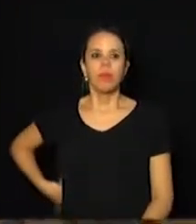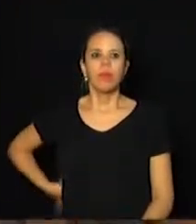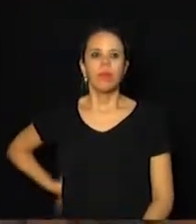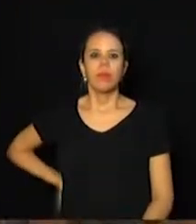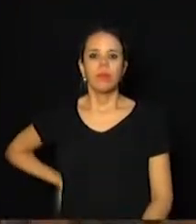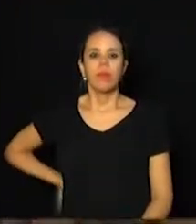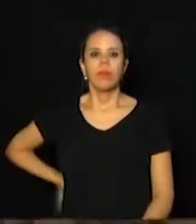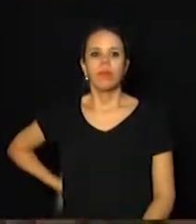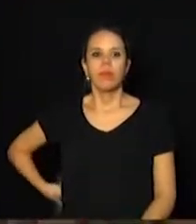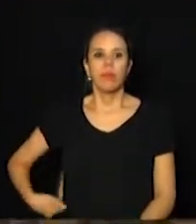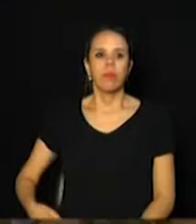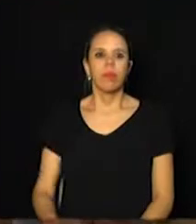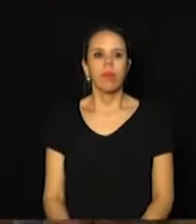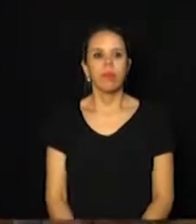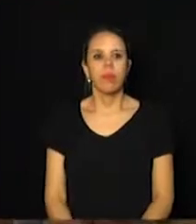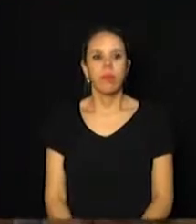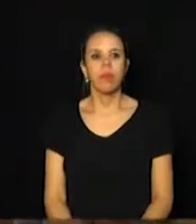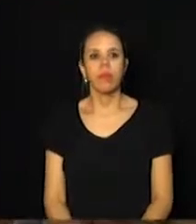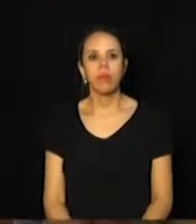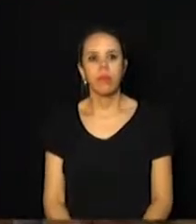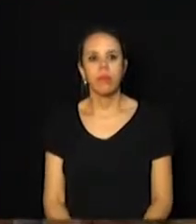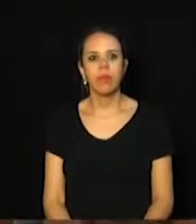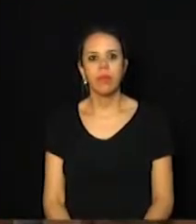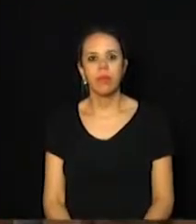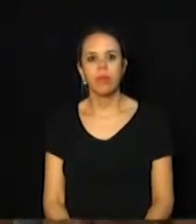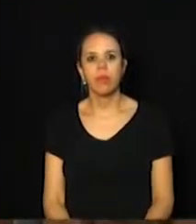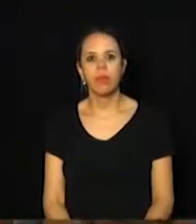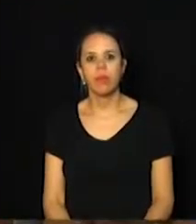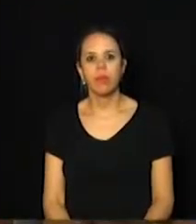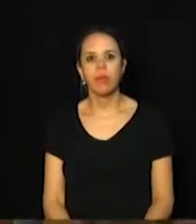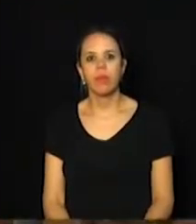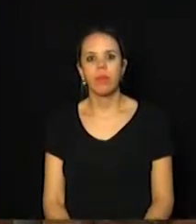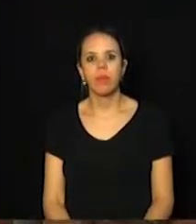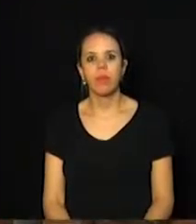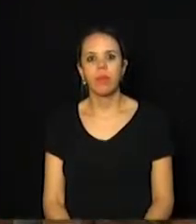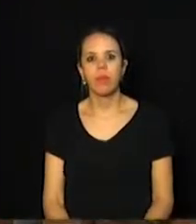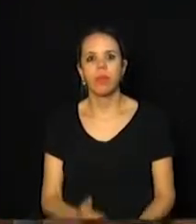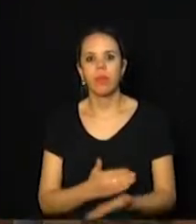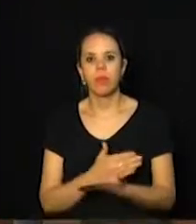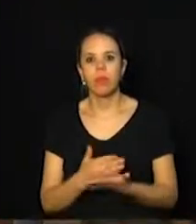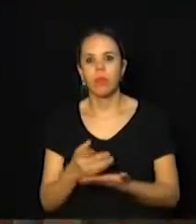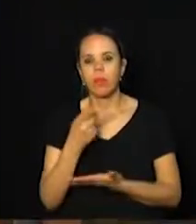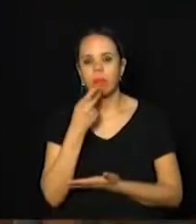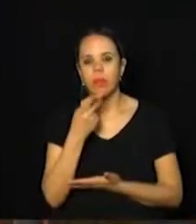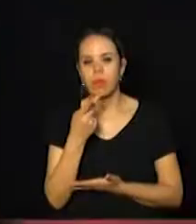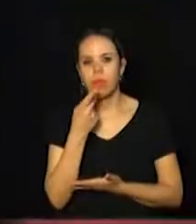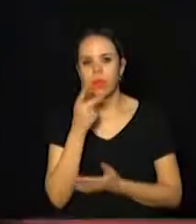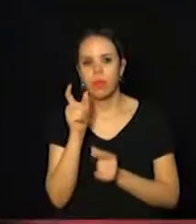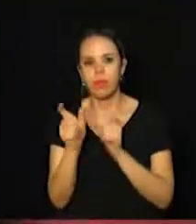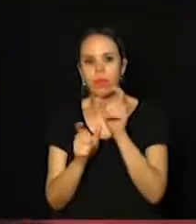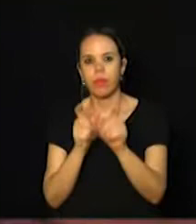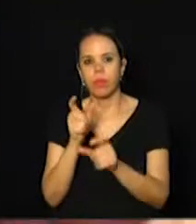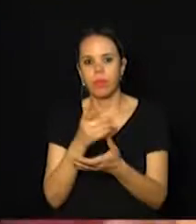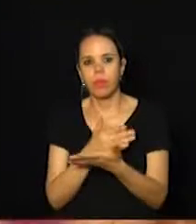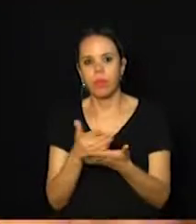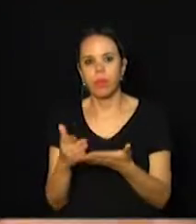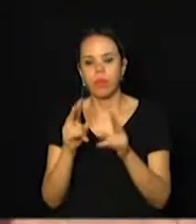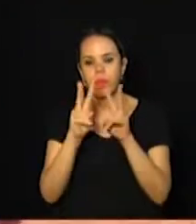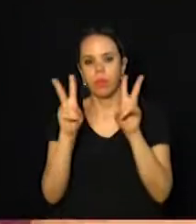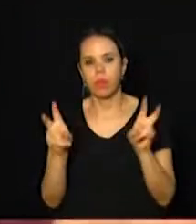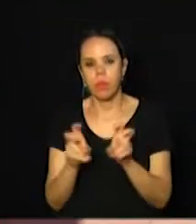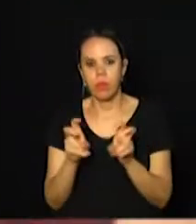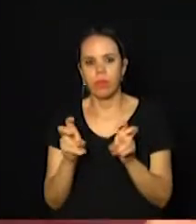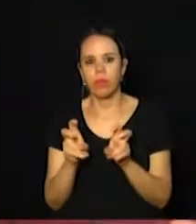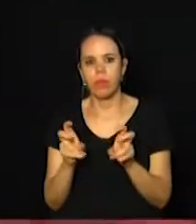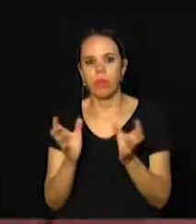futebol a gente pois conforme a princípio gostaria de falar algumas palavras para introdução do assunto